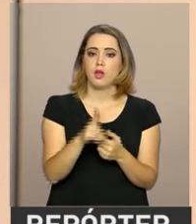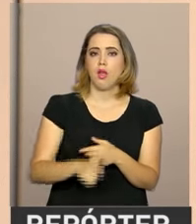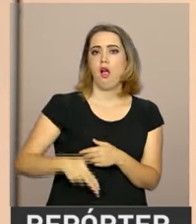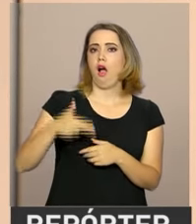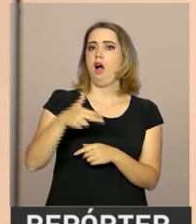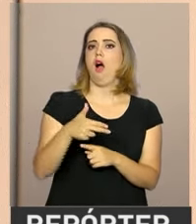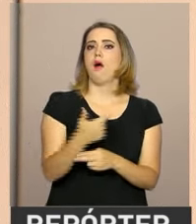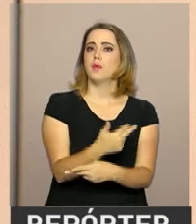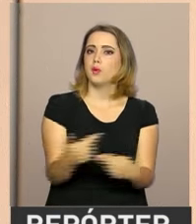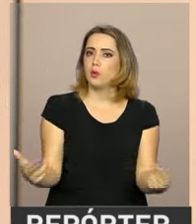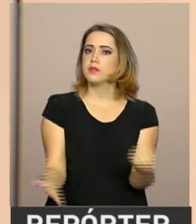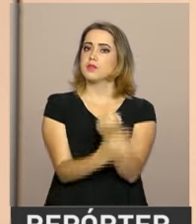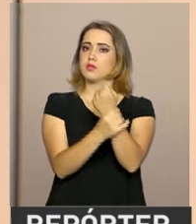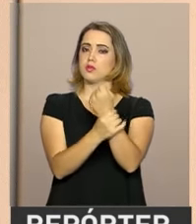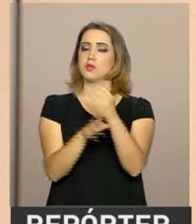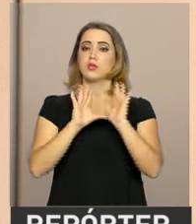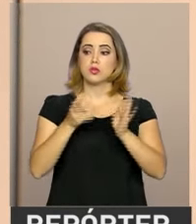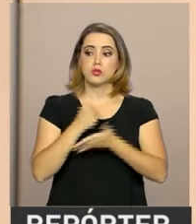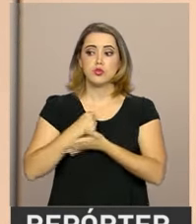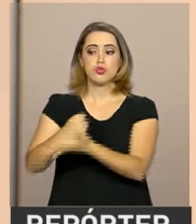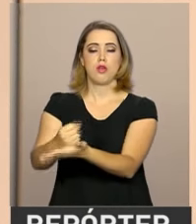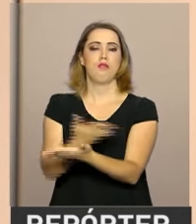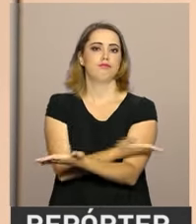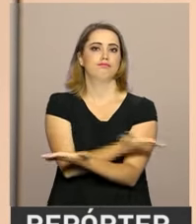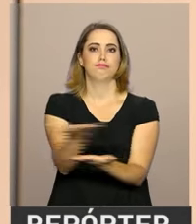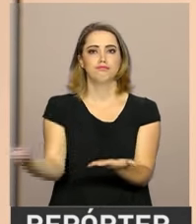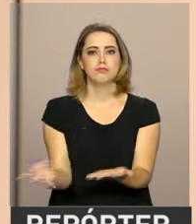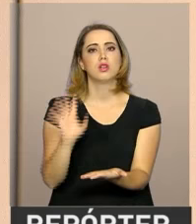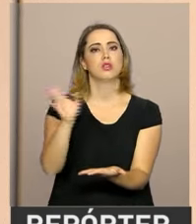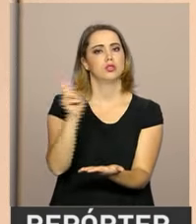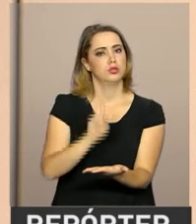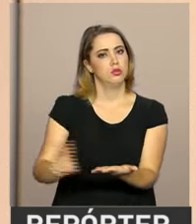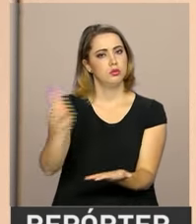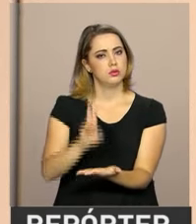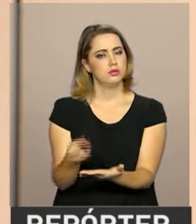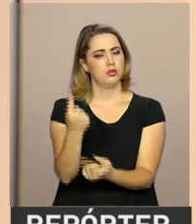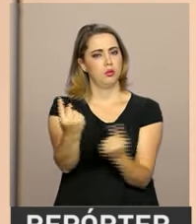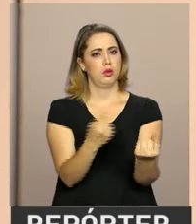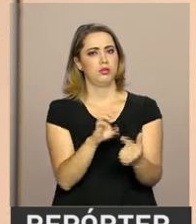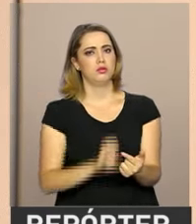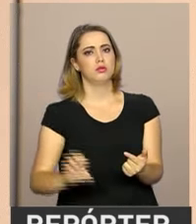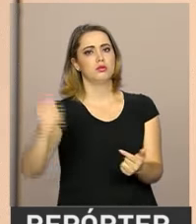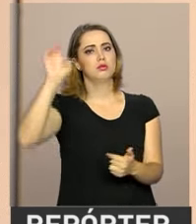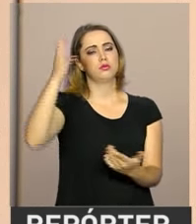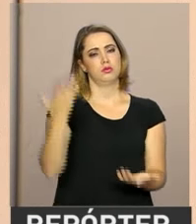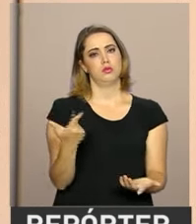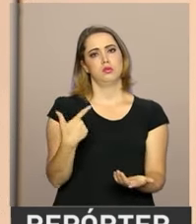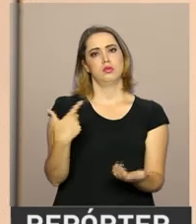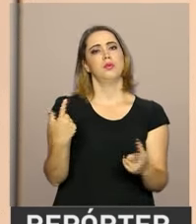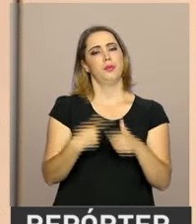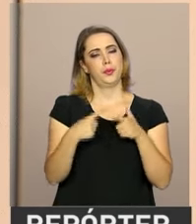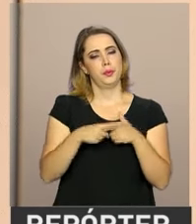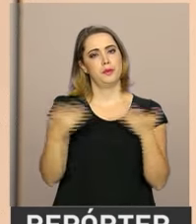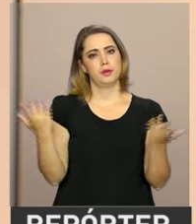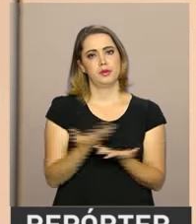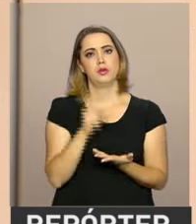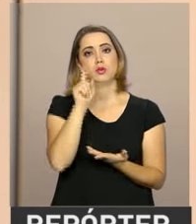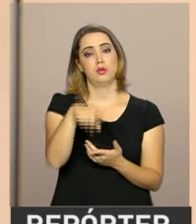armamentos, equipamentos estão sendo cedidos e utilizados pelos estados que estão passando